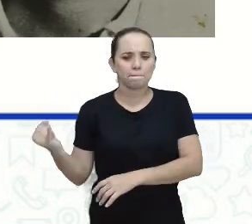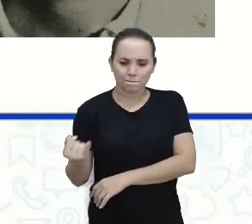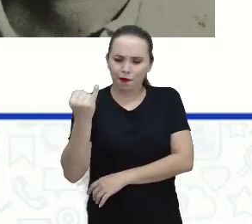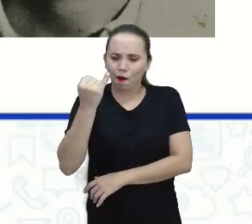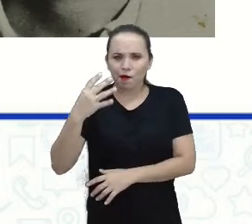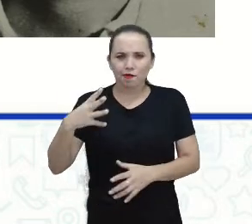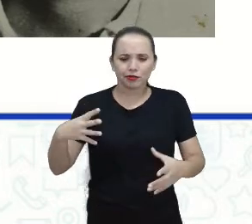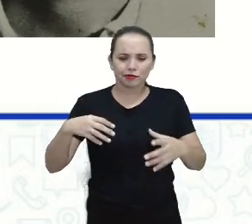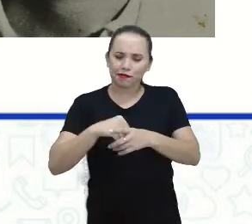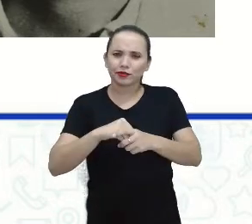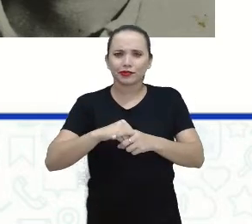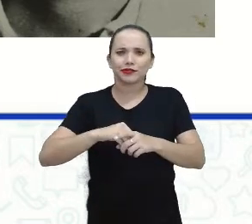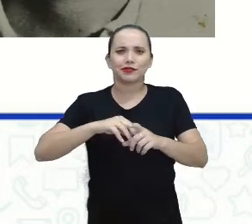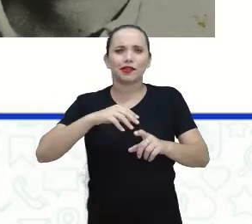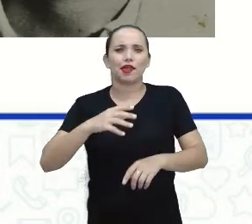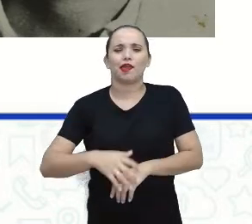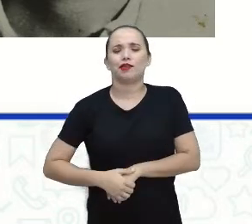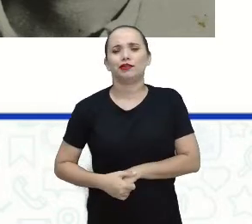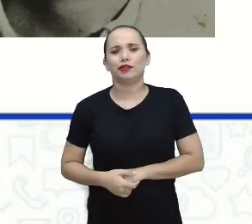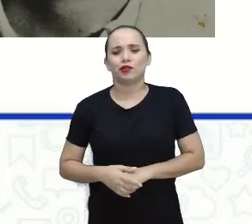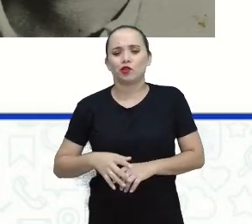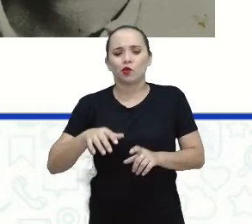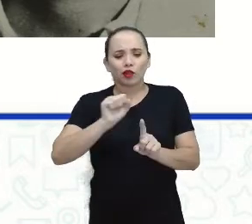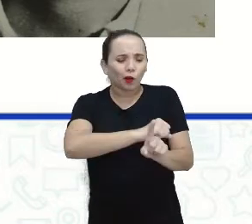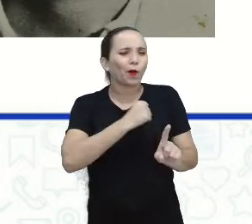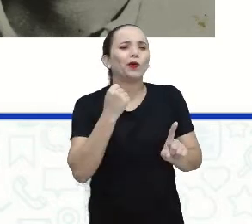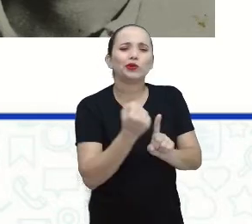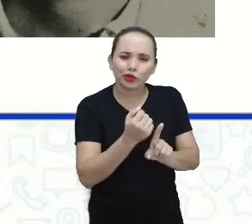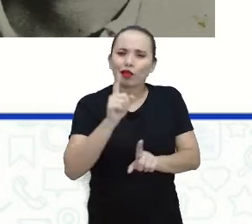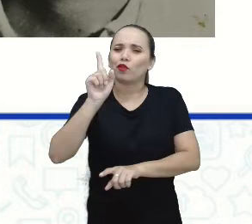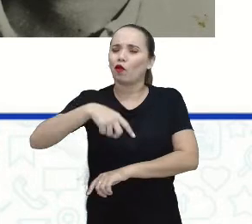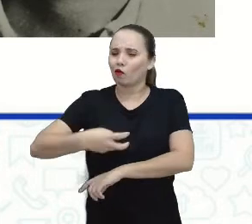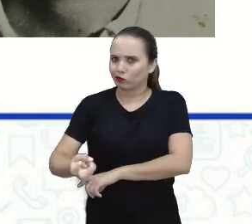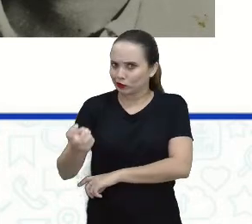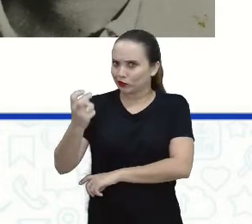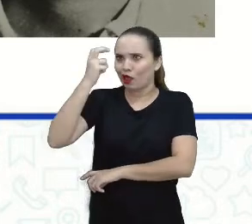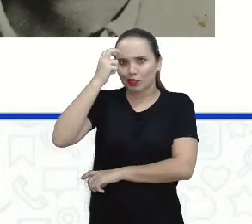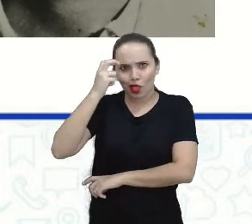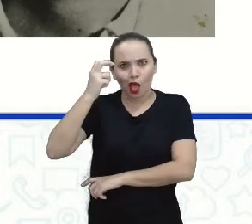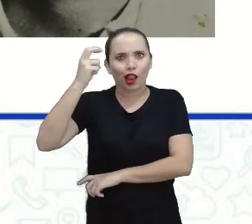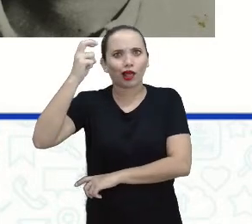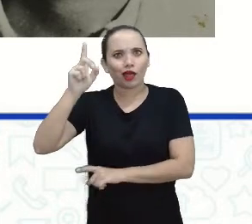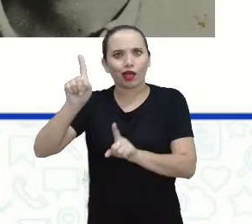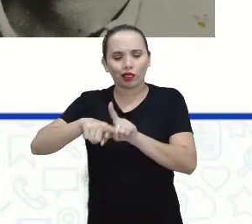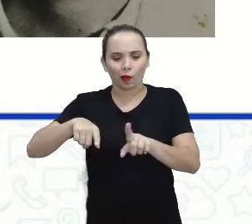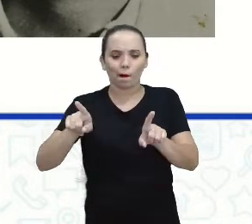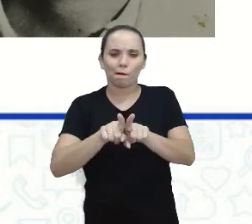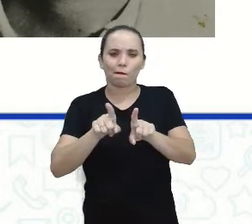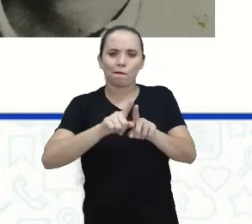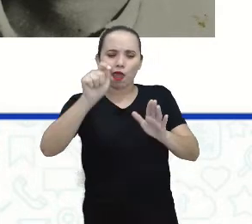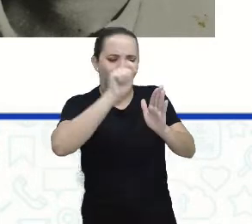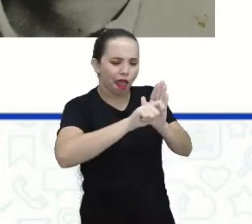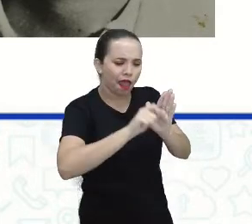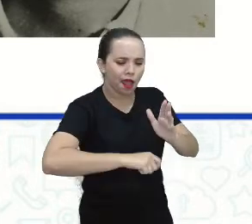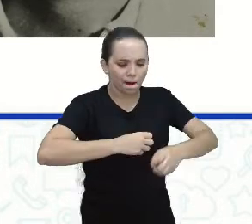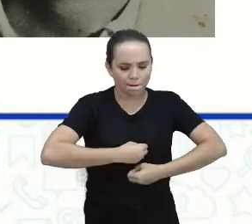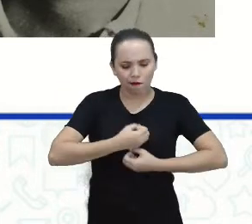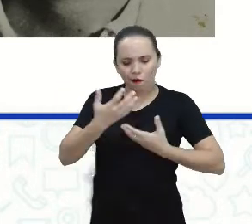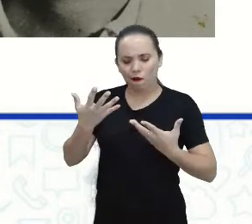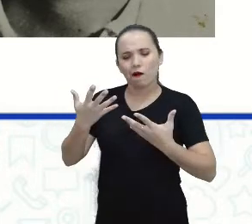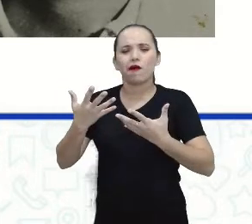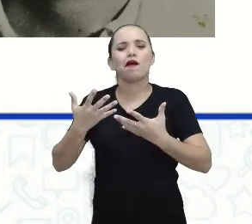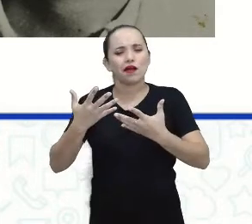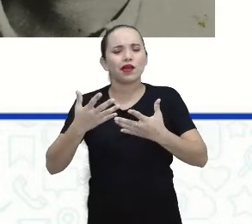suas posições, e foi um grande intelectual, um grande escritor, ensaísta, poeta, e ele